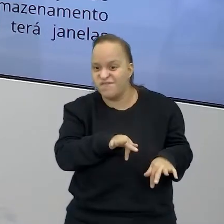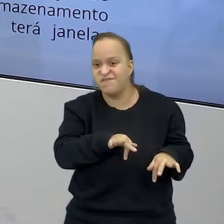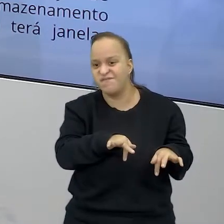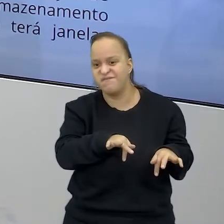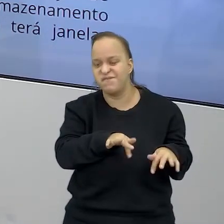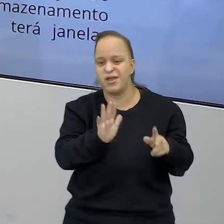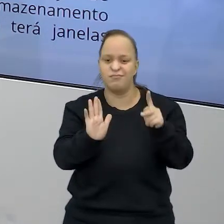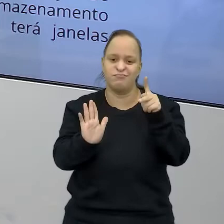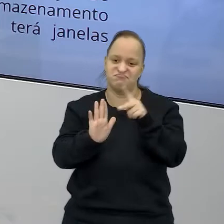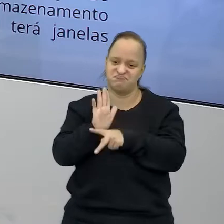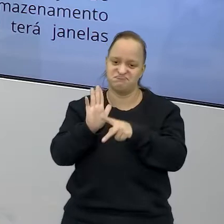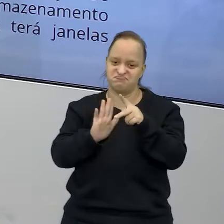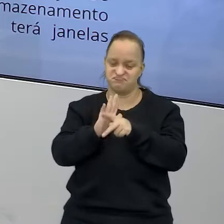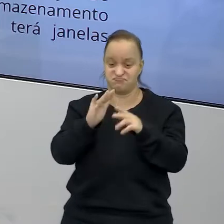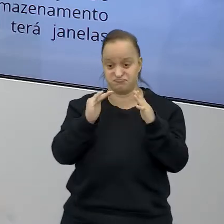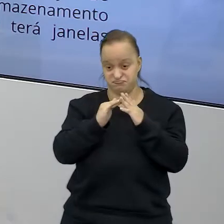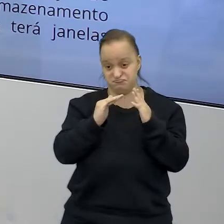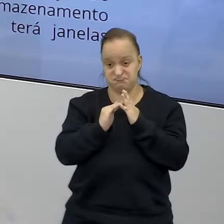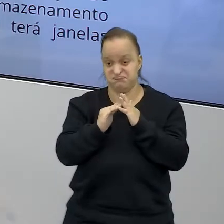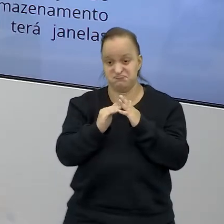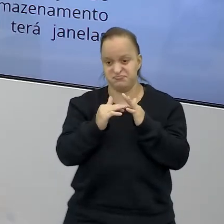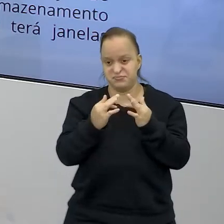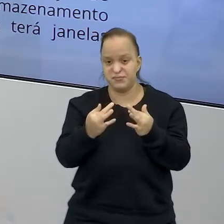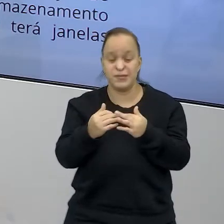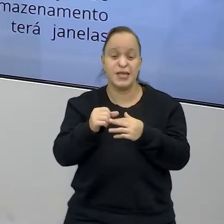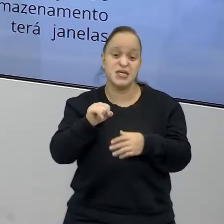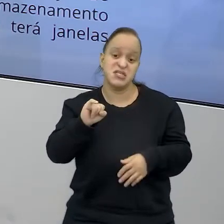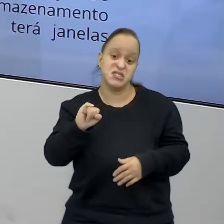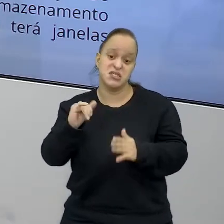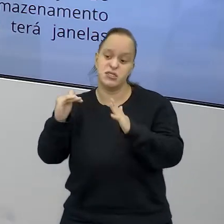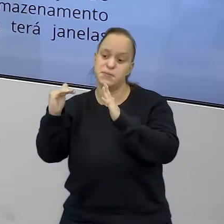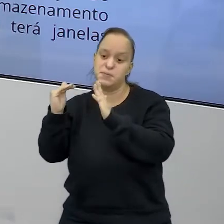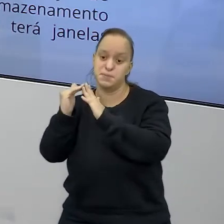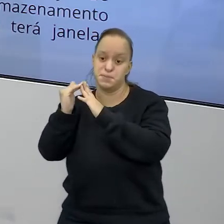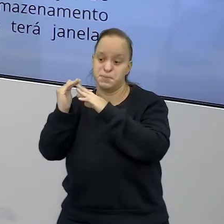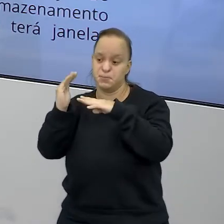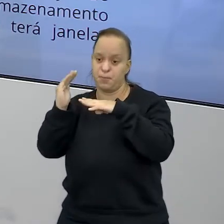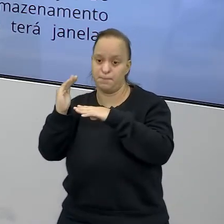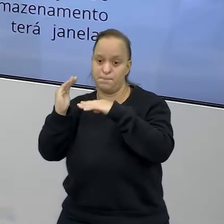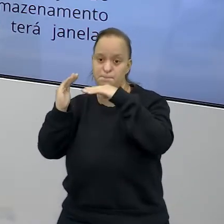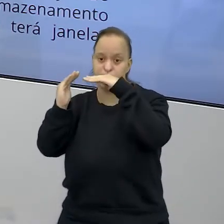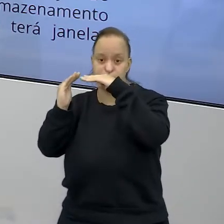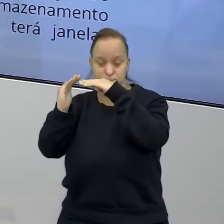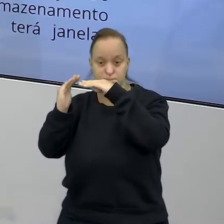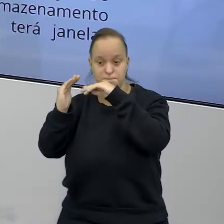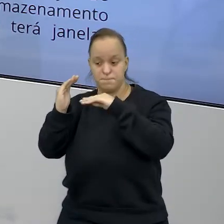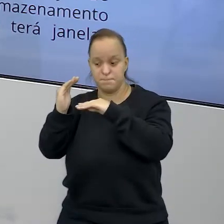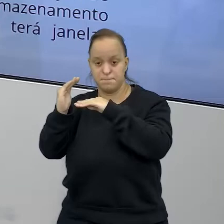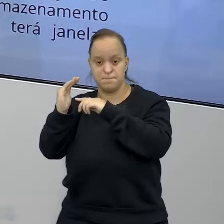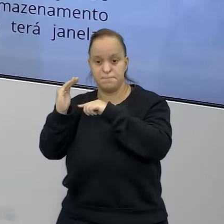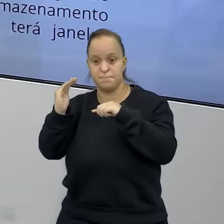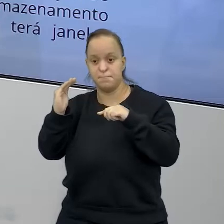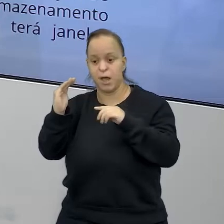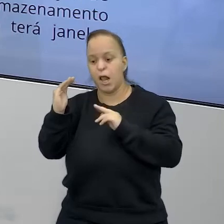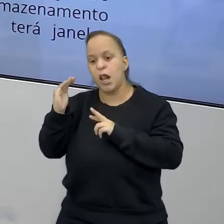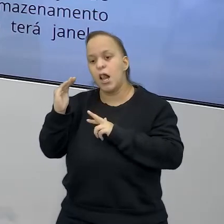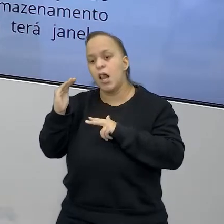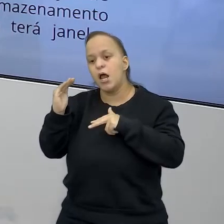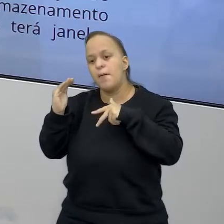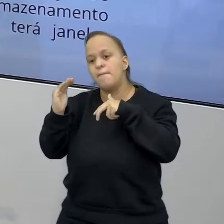térrea. Mas se eu fosse fazer um sobrado, eu teria que fazer a planta de baixo, já indicando onde vai ser a